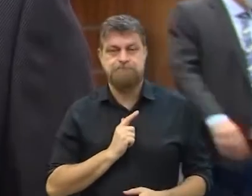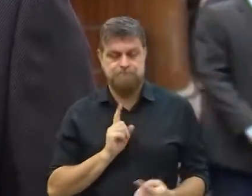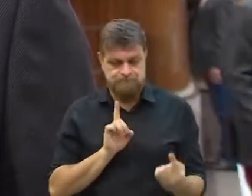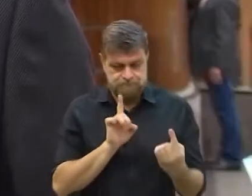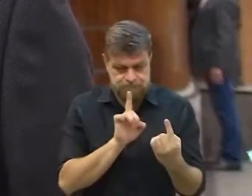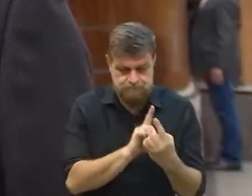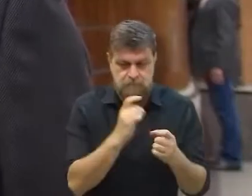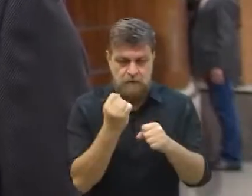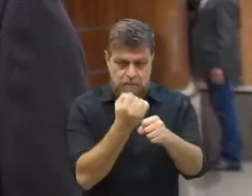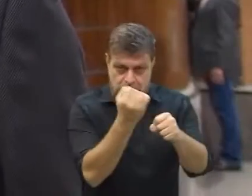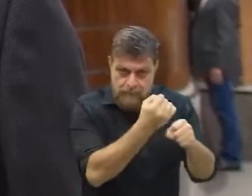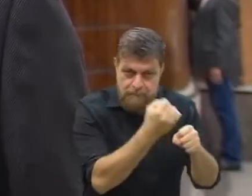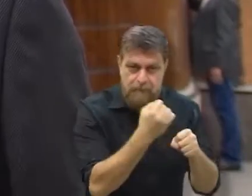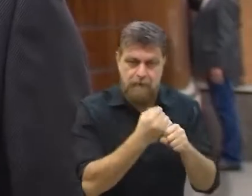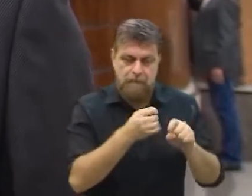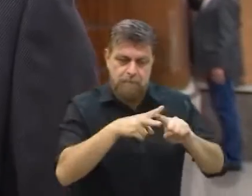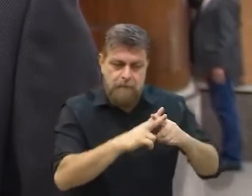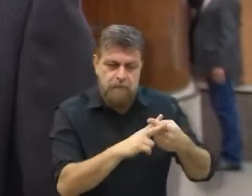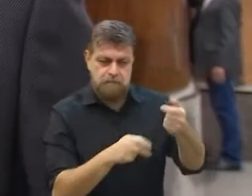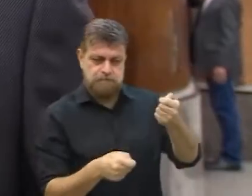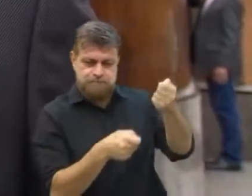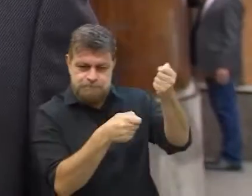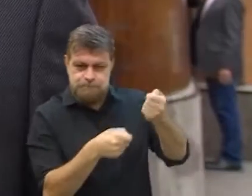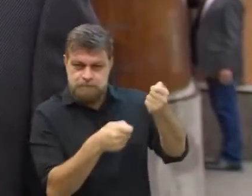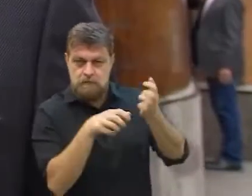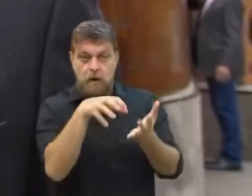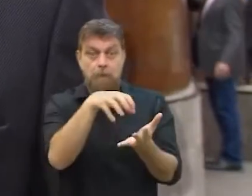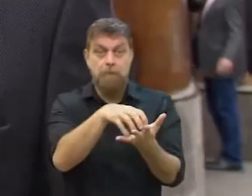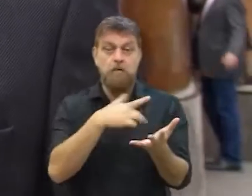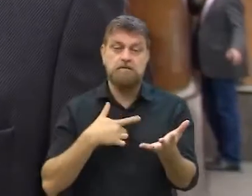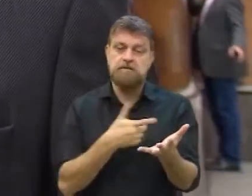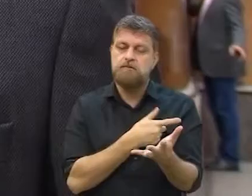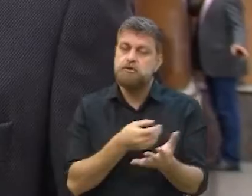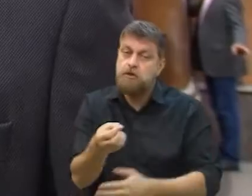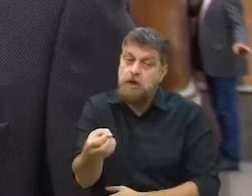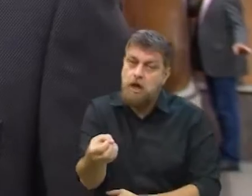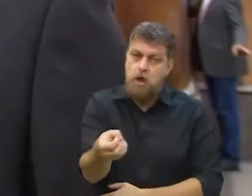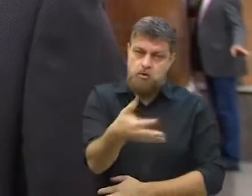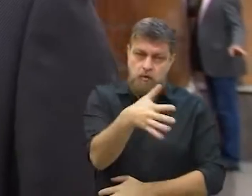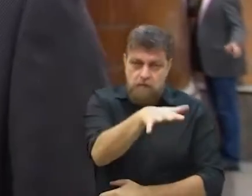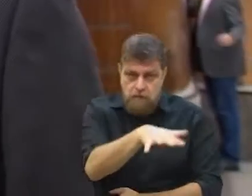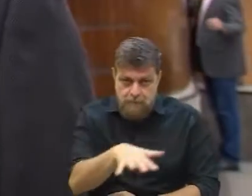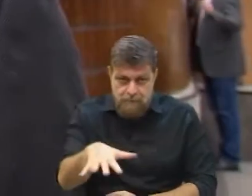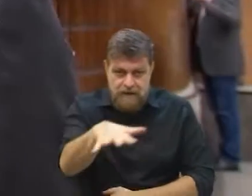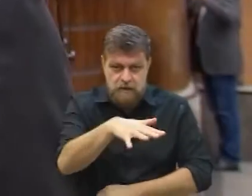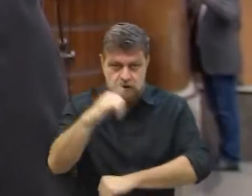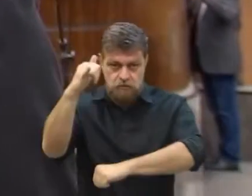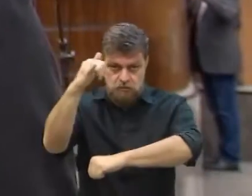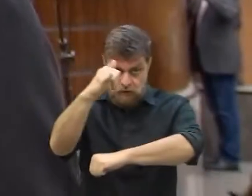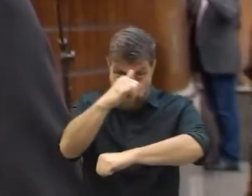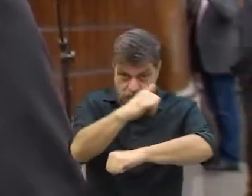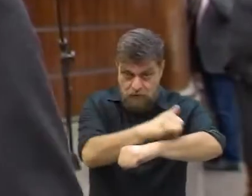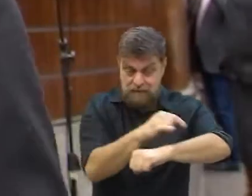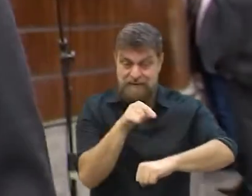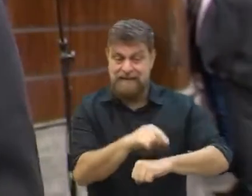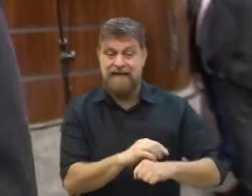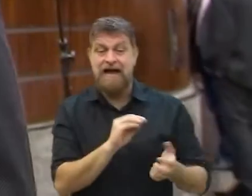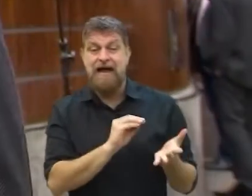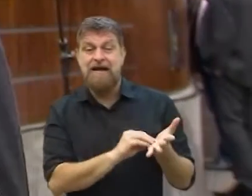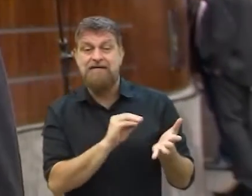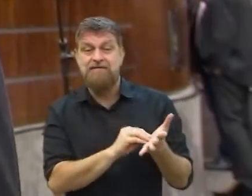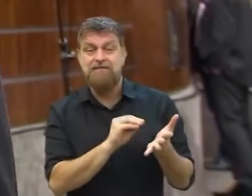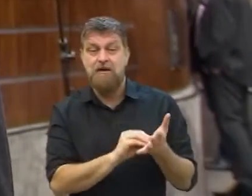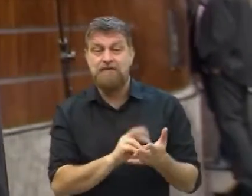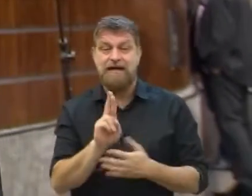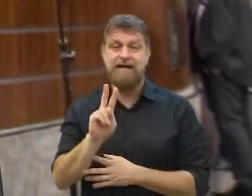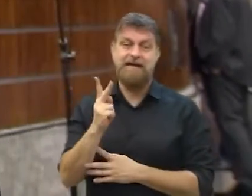sido atendido com obras de reforma, inclusive temos um posto de saúde novo agora para a região ali da Vila Aeroporto, ele ainda carece